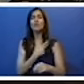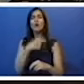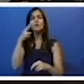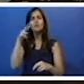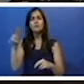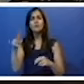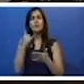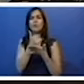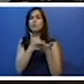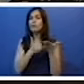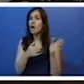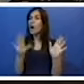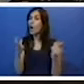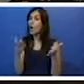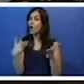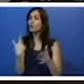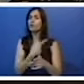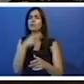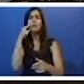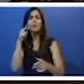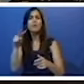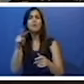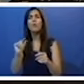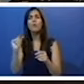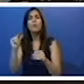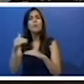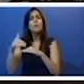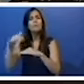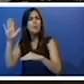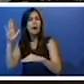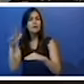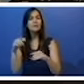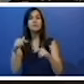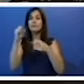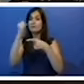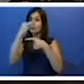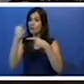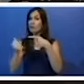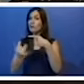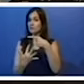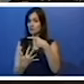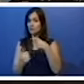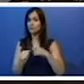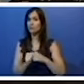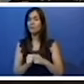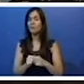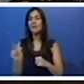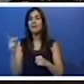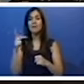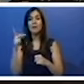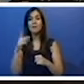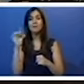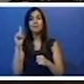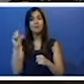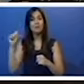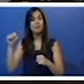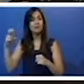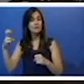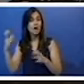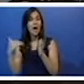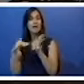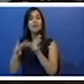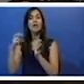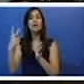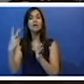uma introdução agora nós vamos aprender um pouco mais sobre as frações tá e nós vamos lá da página 195